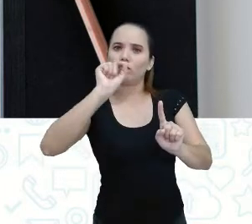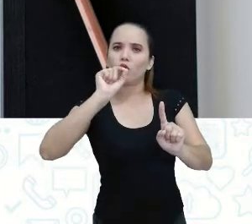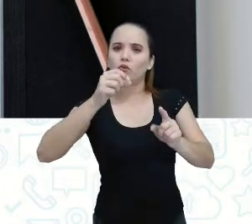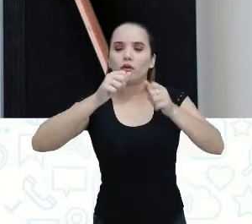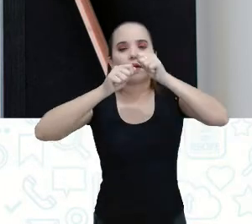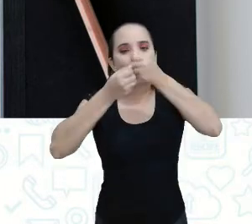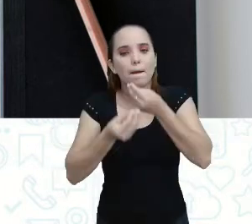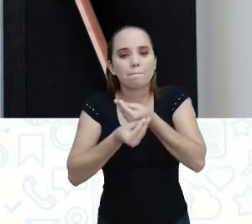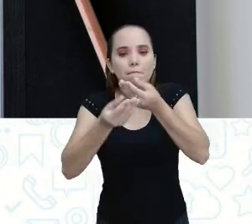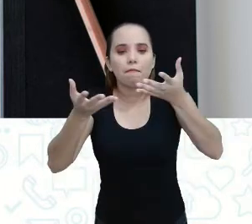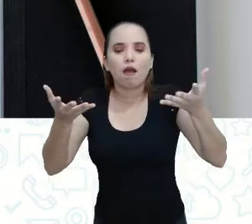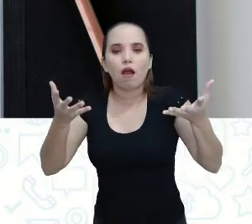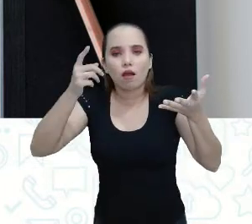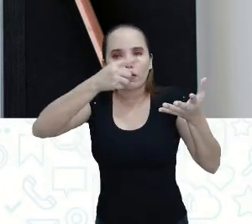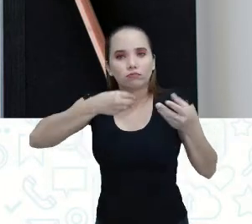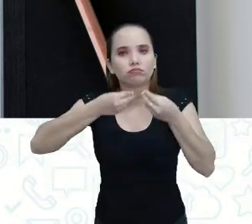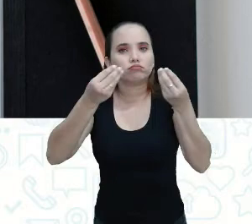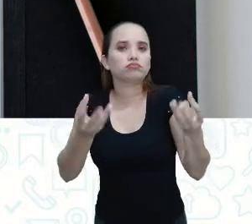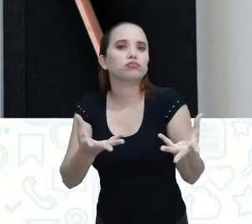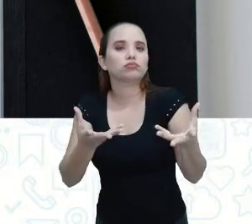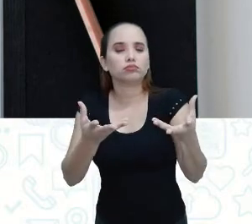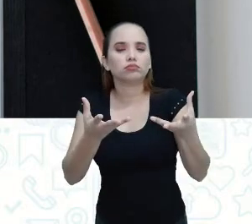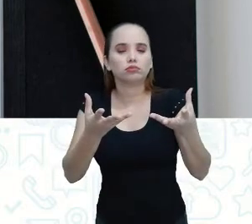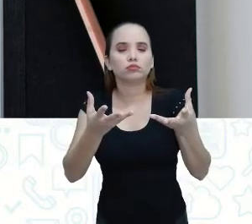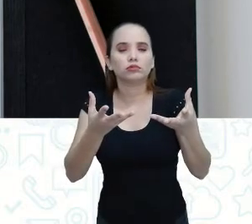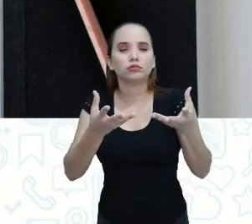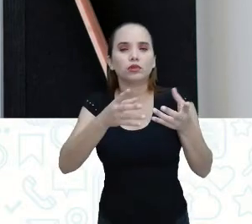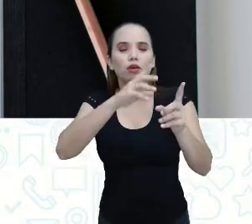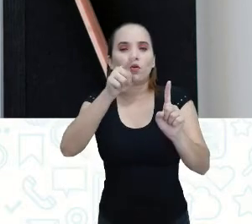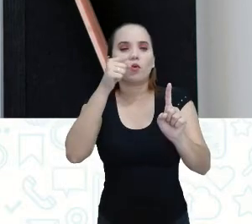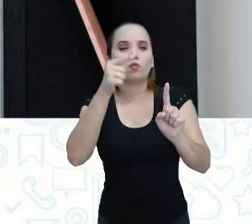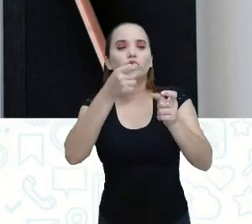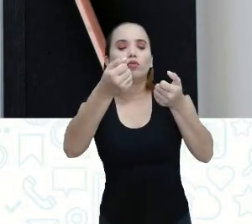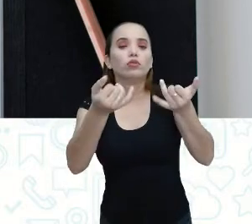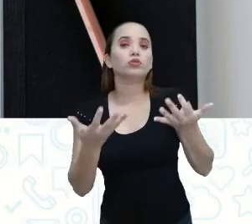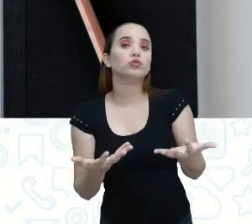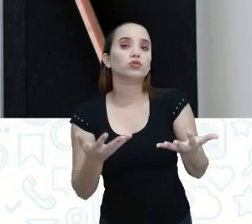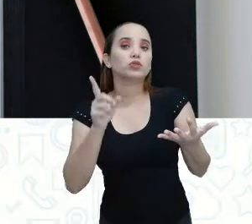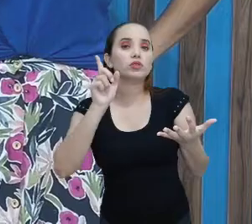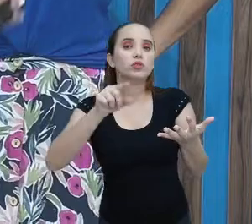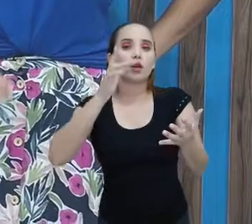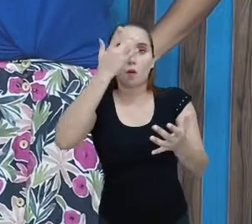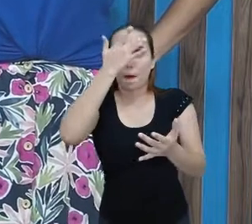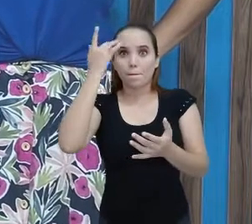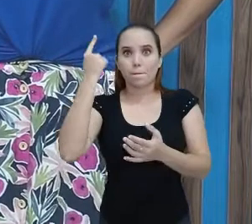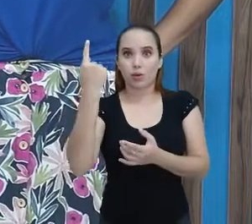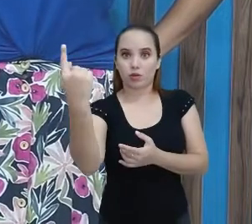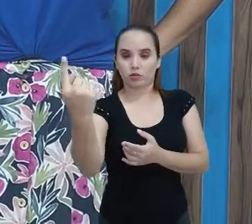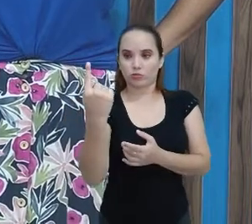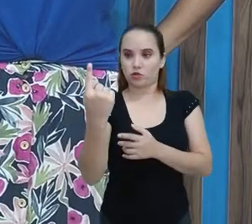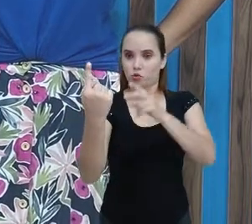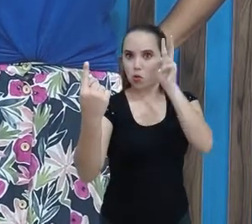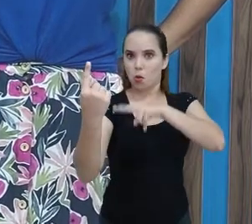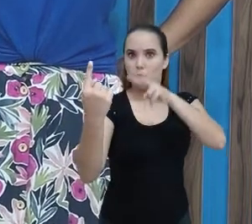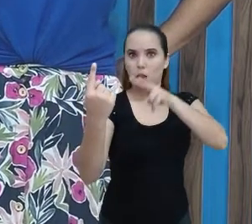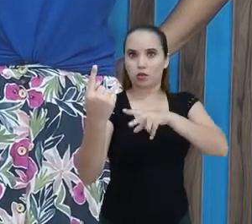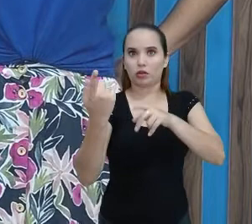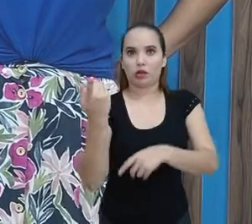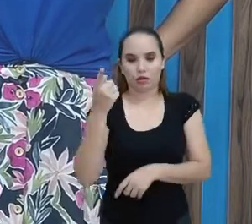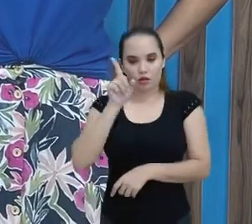Ao leitor, a sua interpretação. O que isso quer dizer, Camille? Quer dizer que quando eu realizo uma